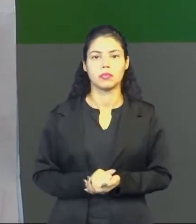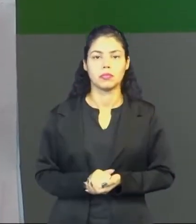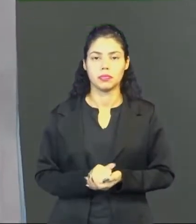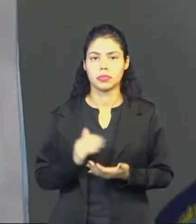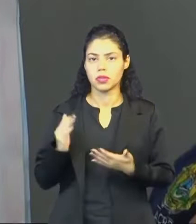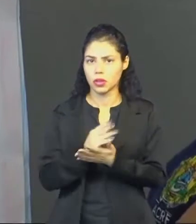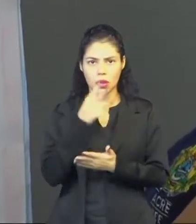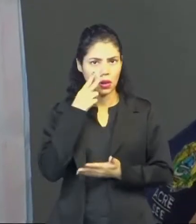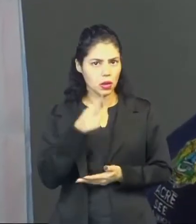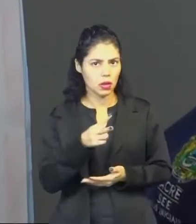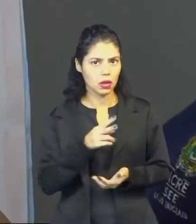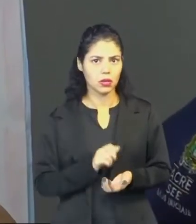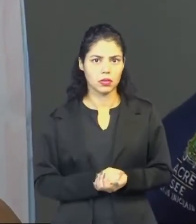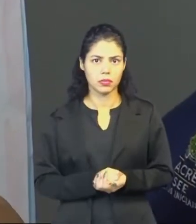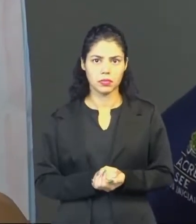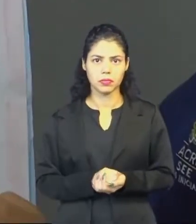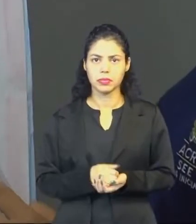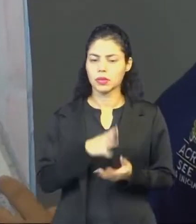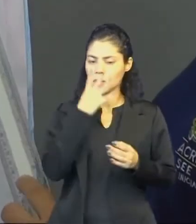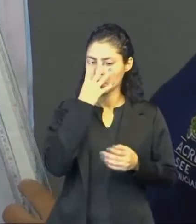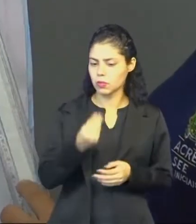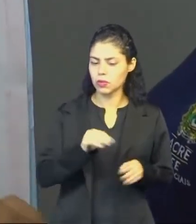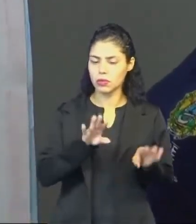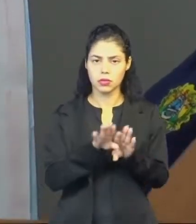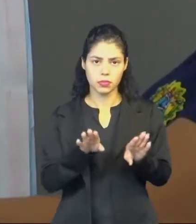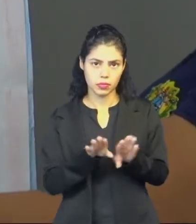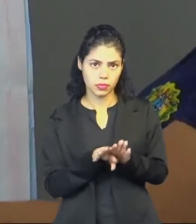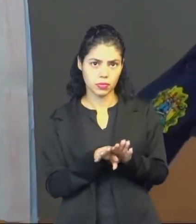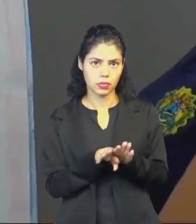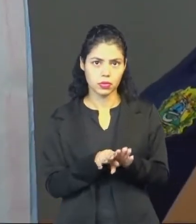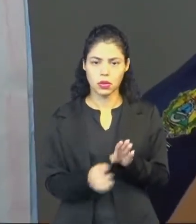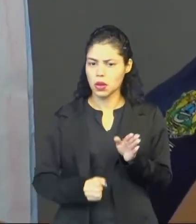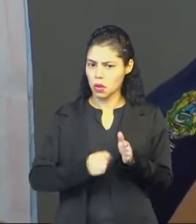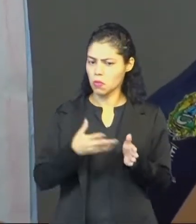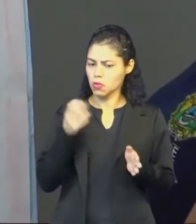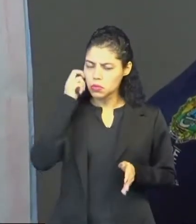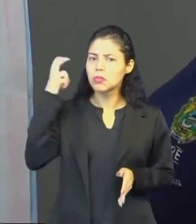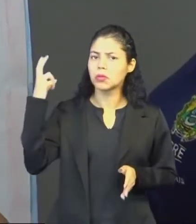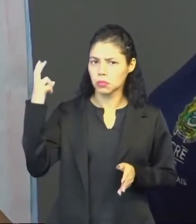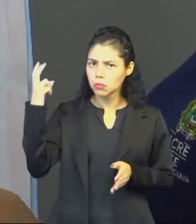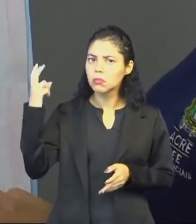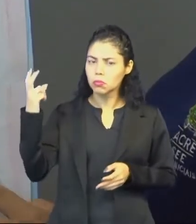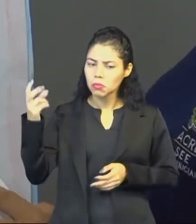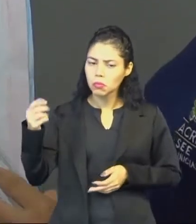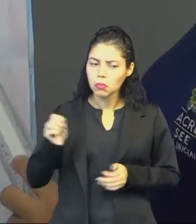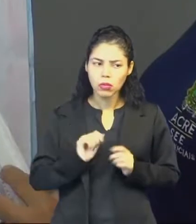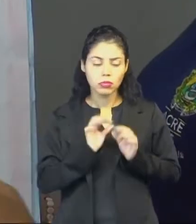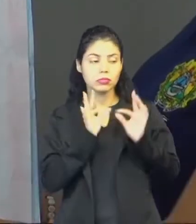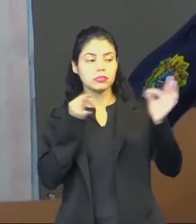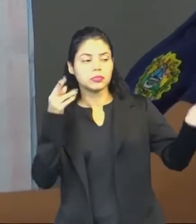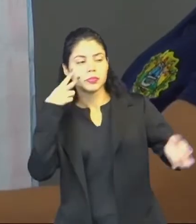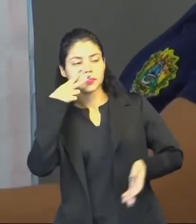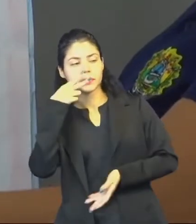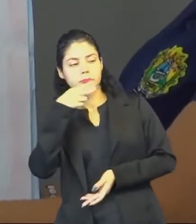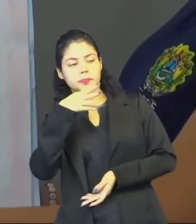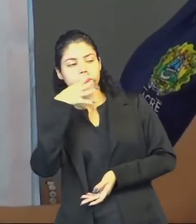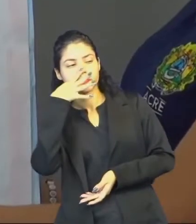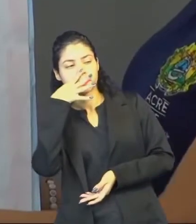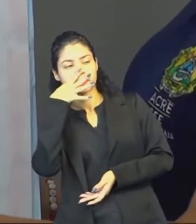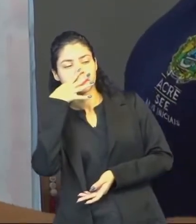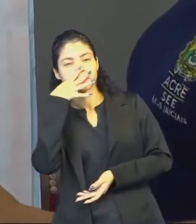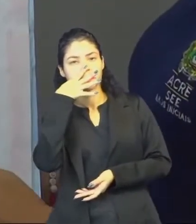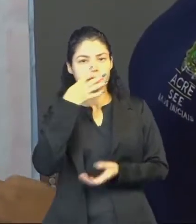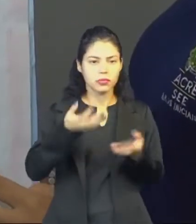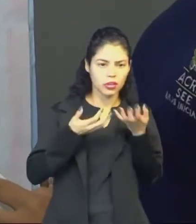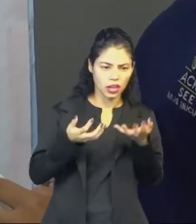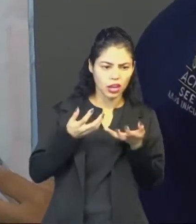morta. A raposa veio também, mas a raposa era muito esperta. Ela ficou de longe e disse bem alto: